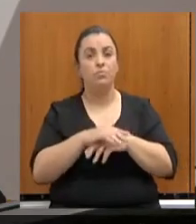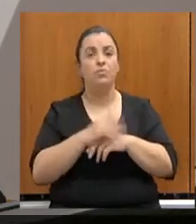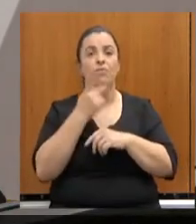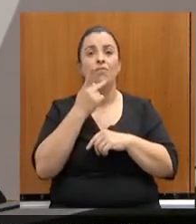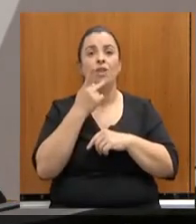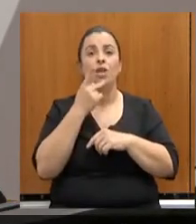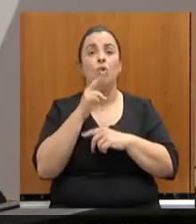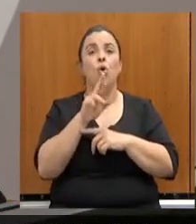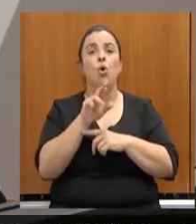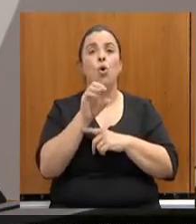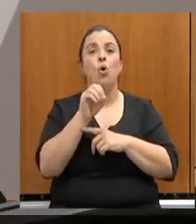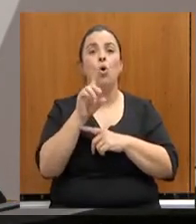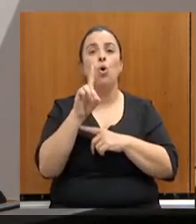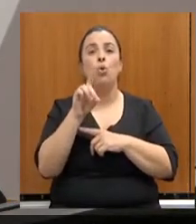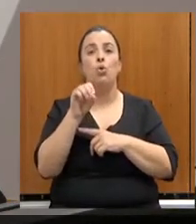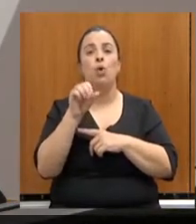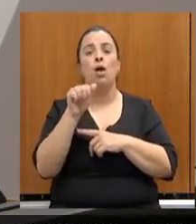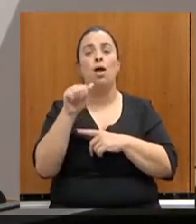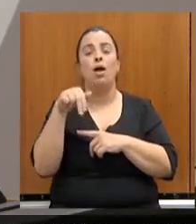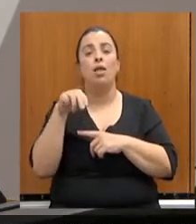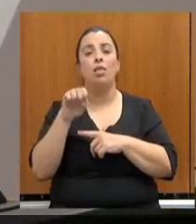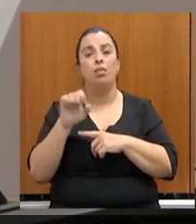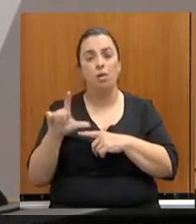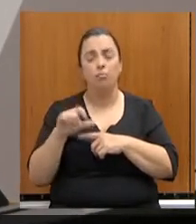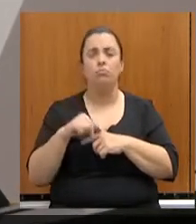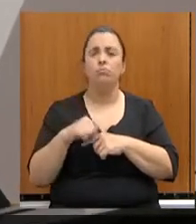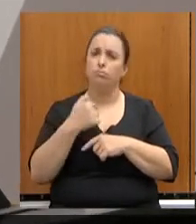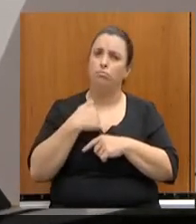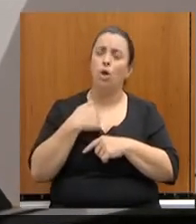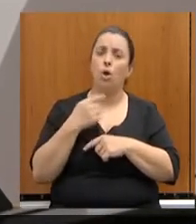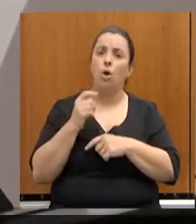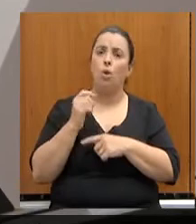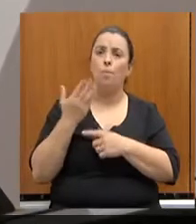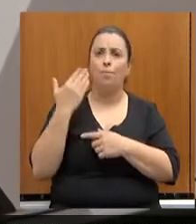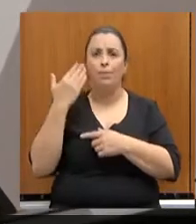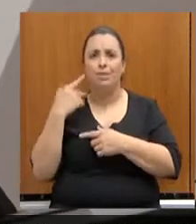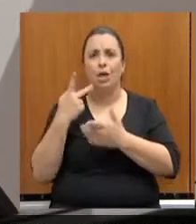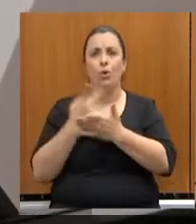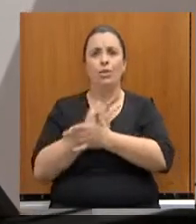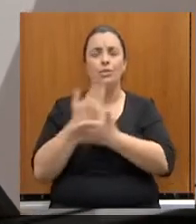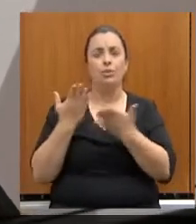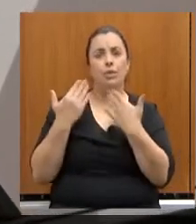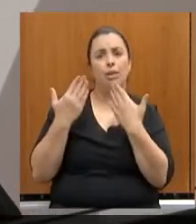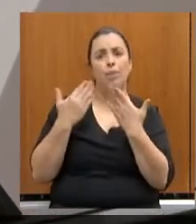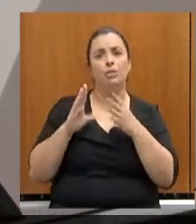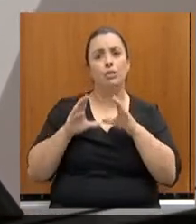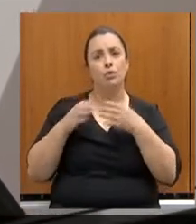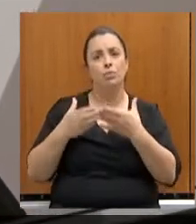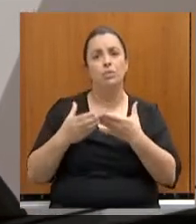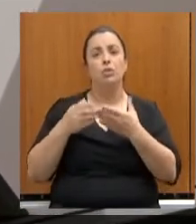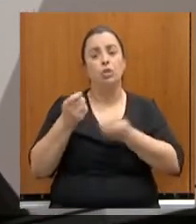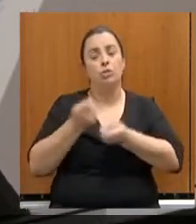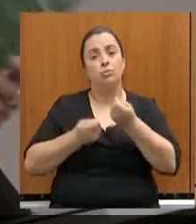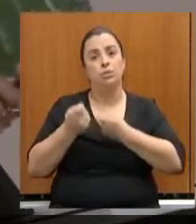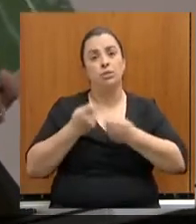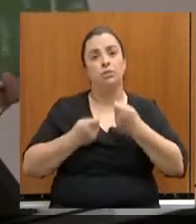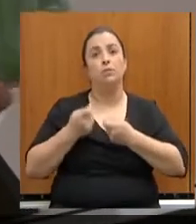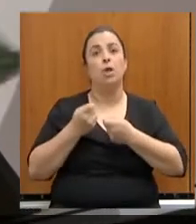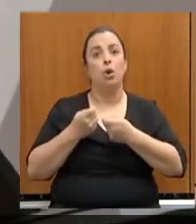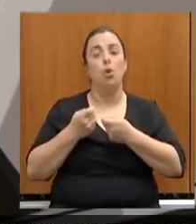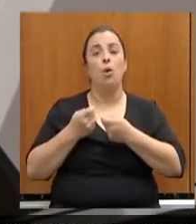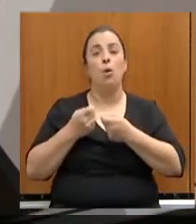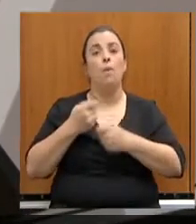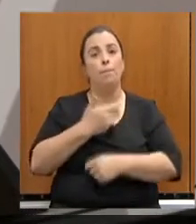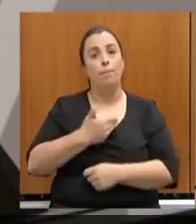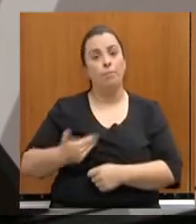tive a oportunidade de fazer um debate na comissão de administração pública Onde estão disponíveis